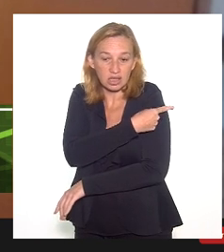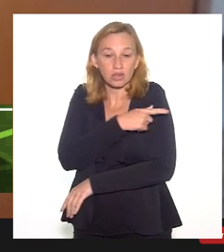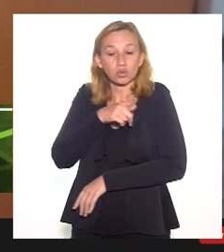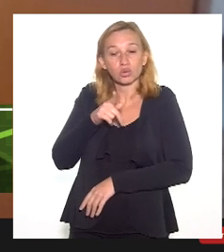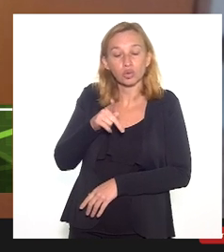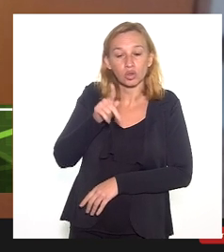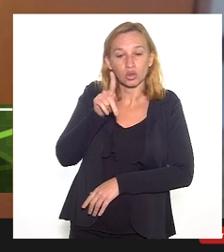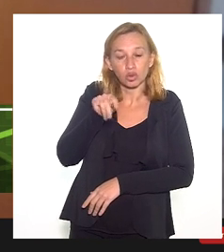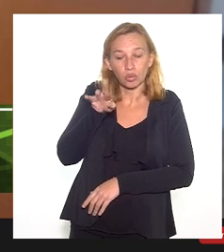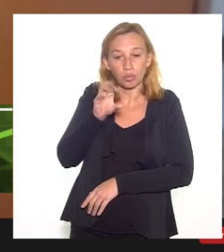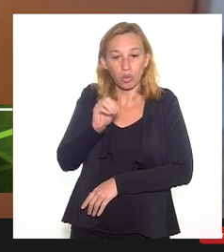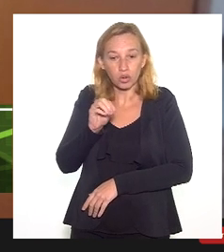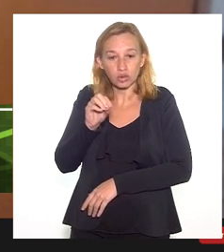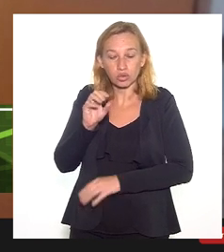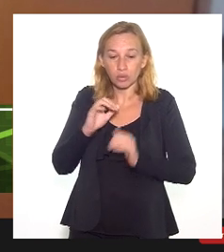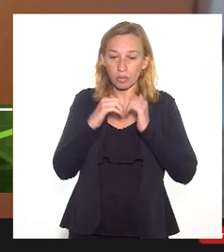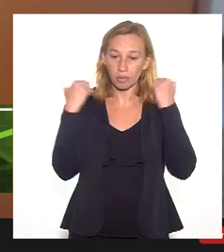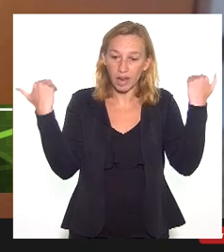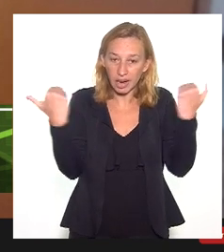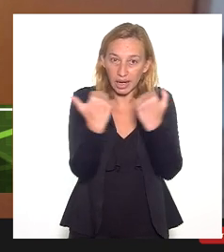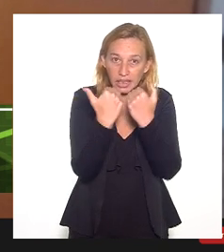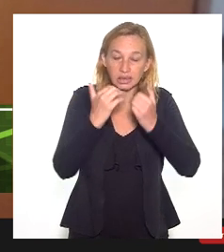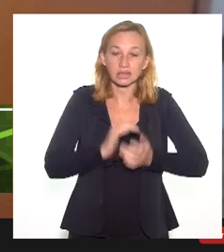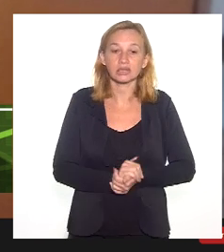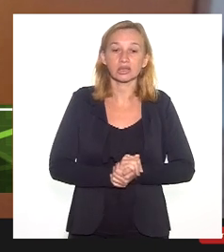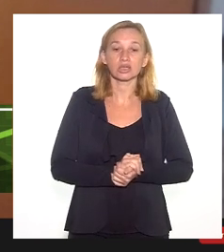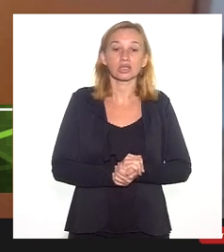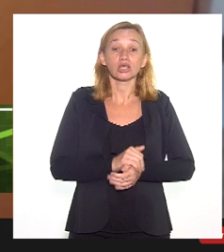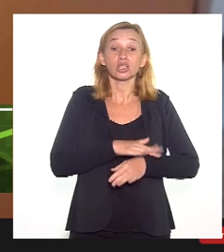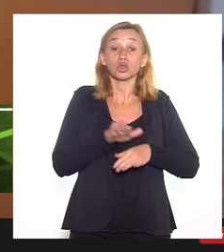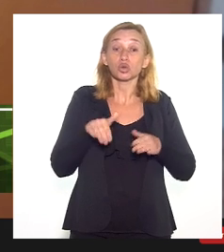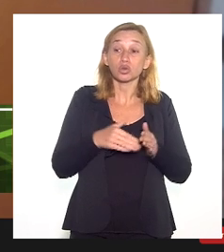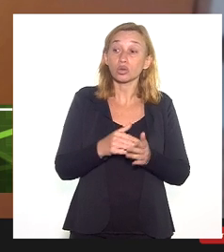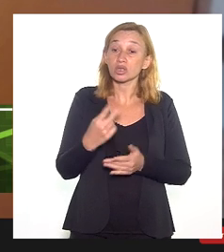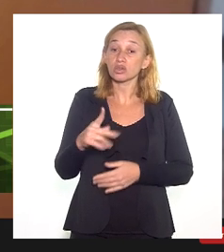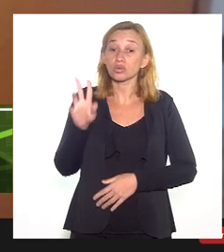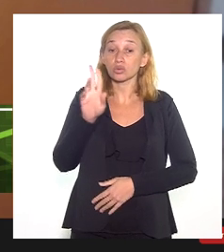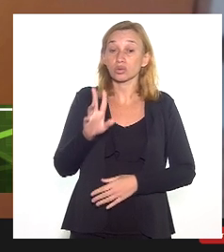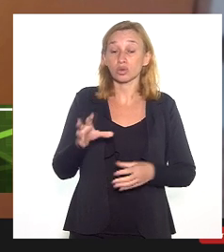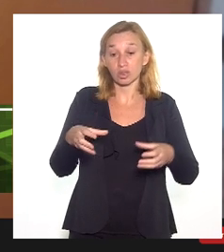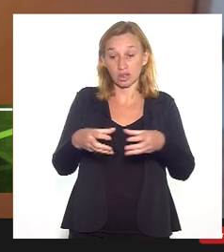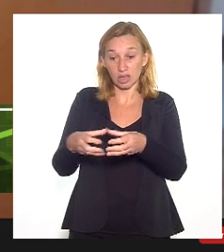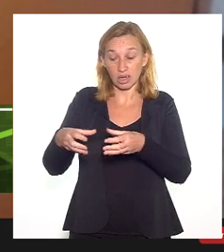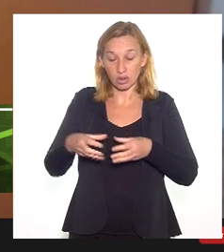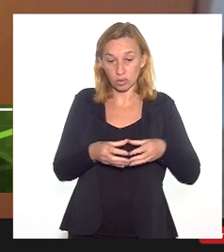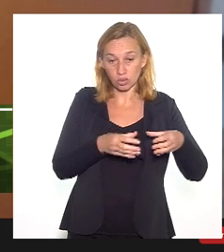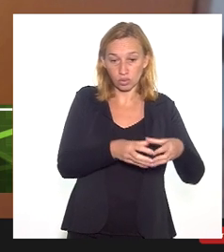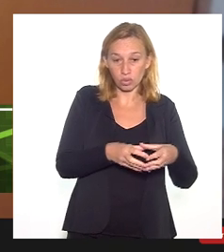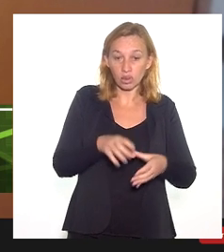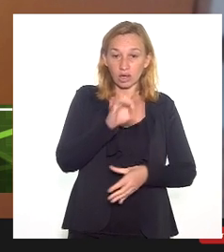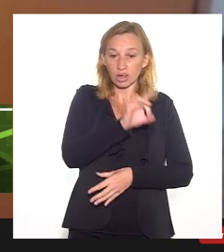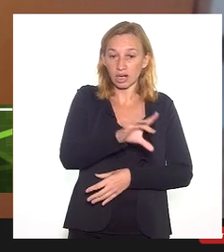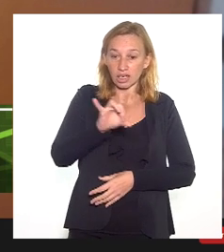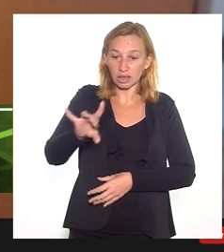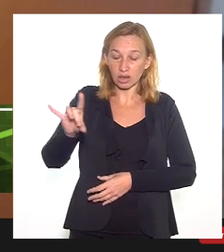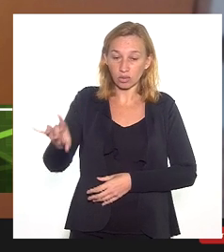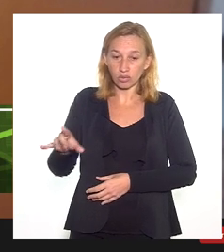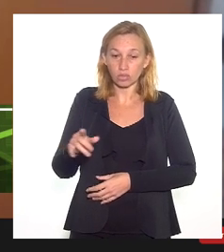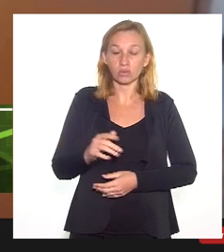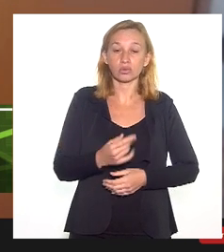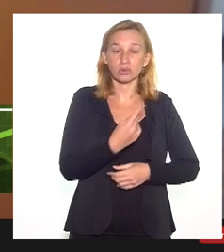do Campus Maracanã e em todas as suas unidades que cada um nas suas expertises